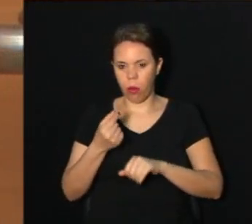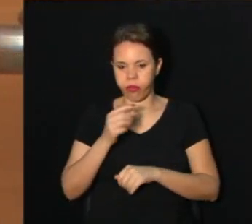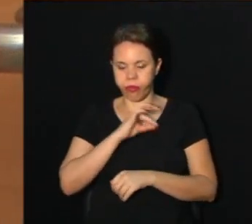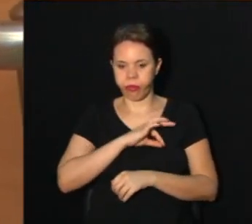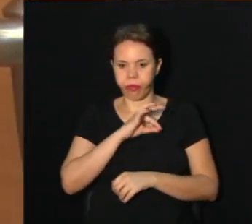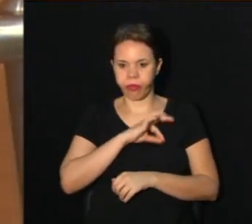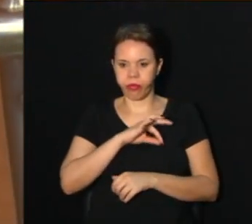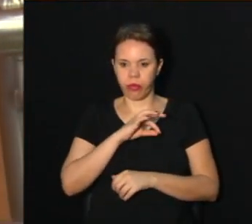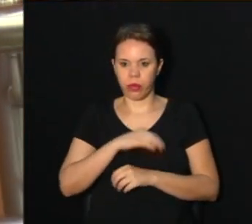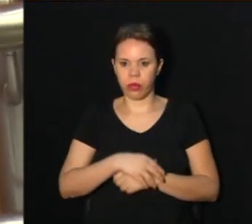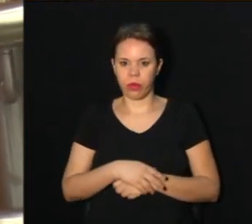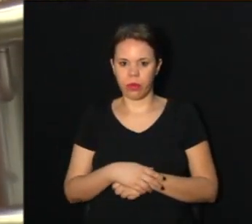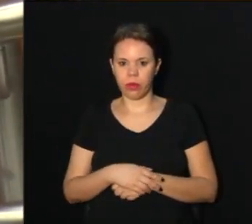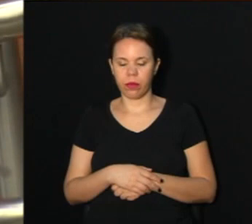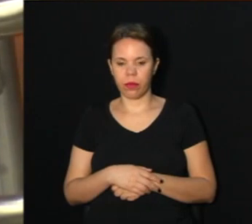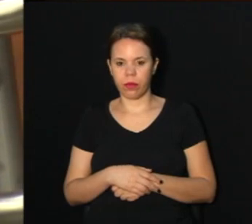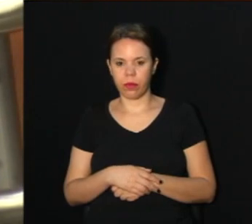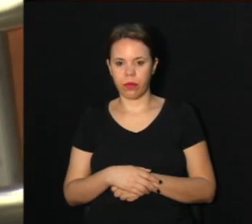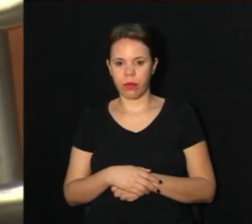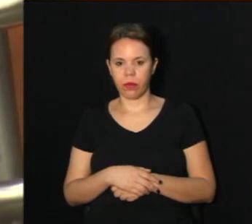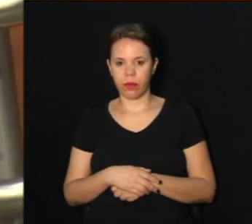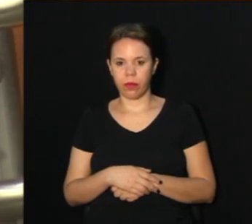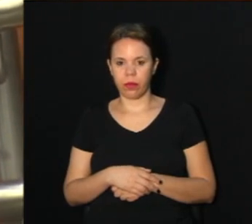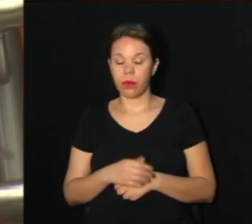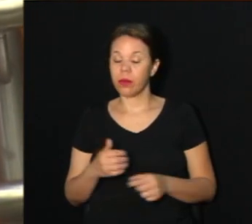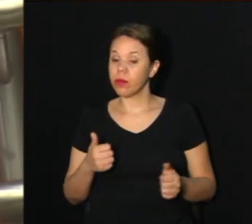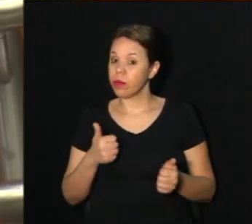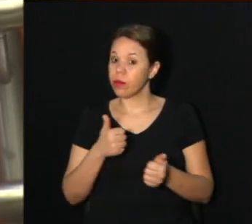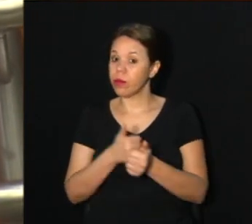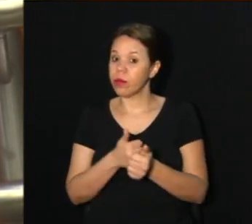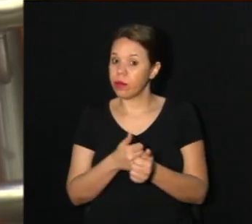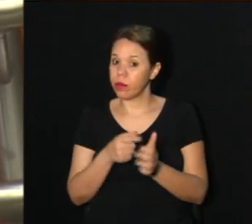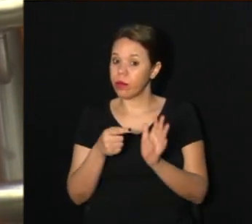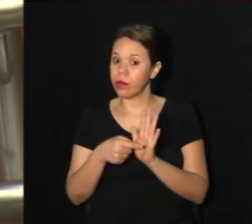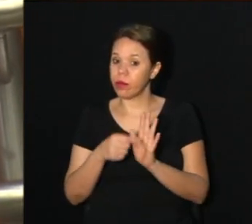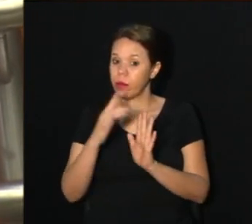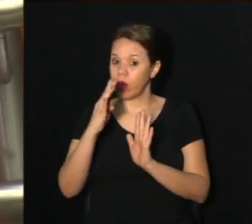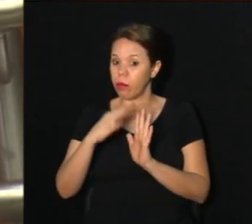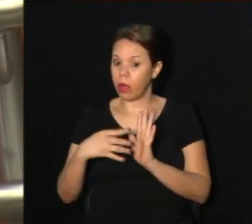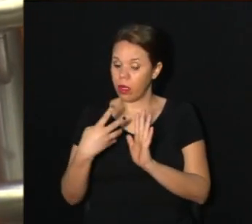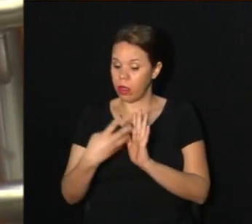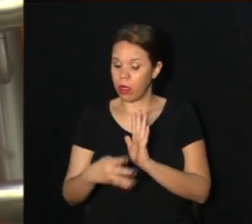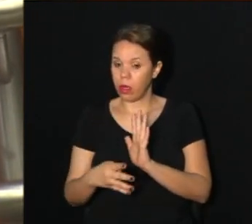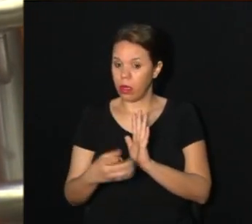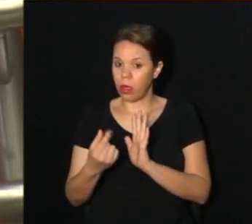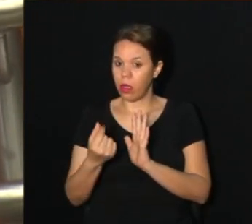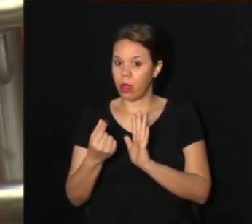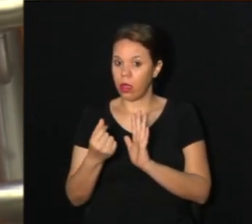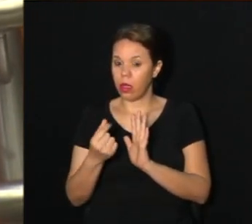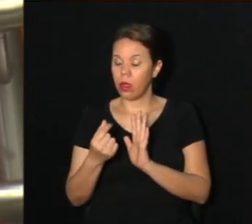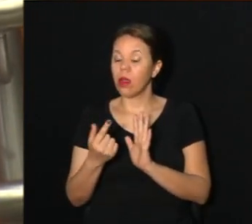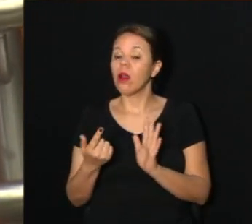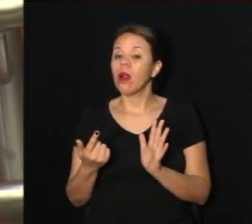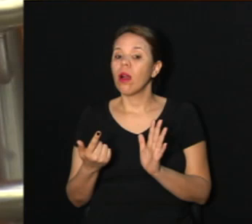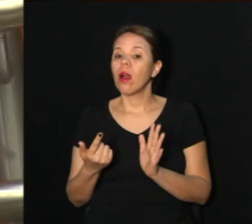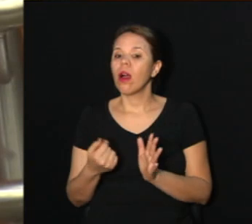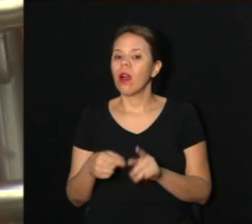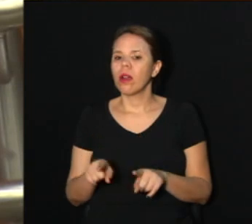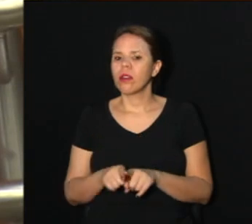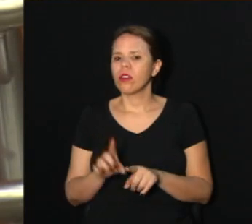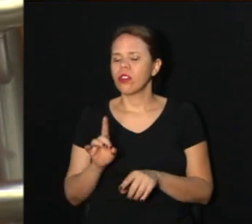salários deve vir acompanhado de uma planilha de custos. Assim, grosso modo, só